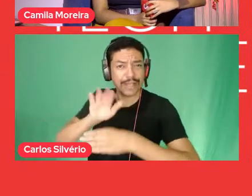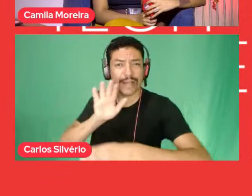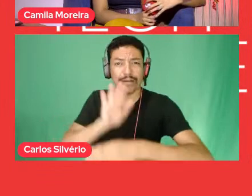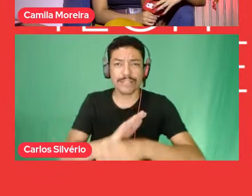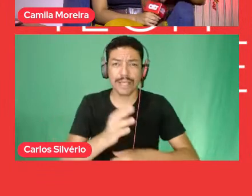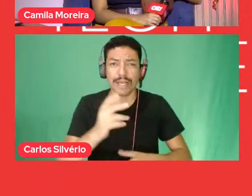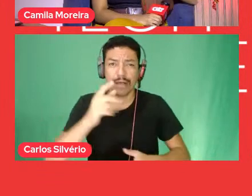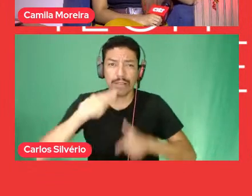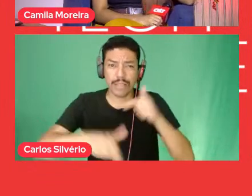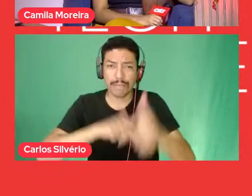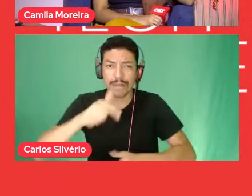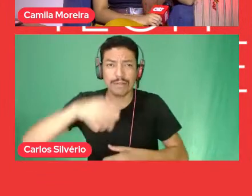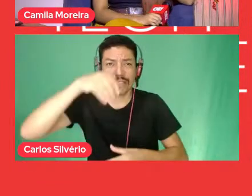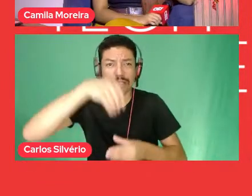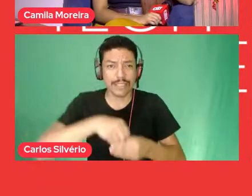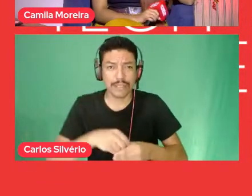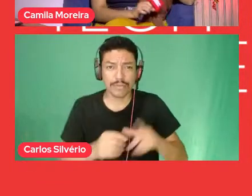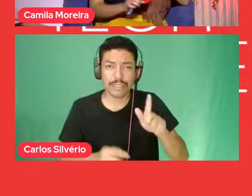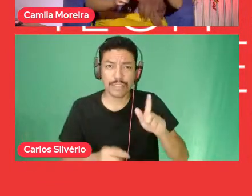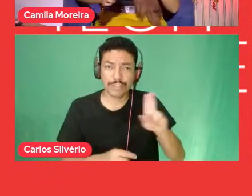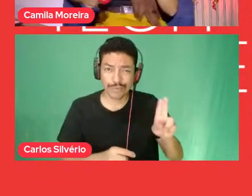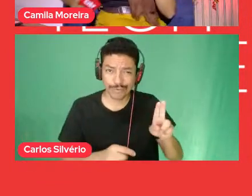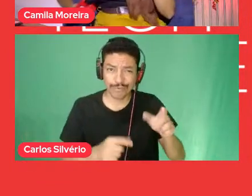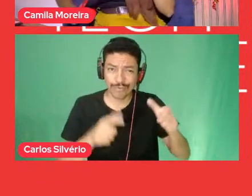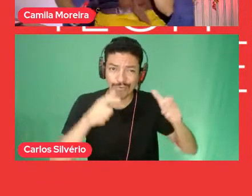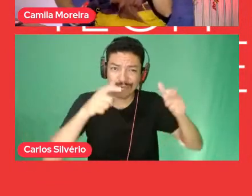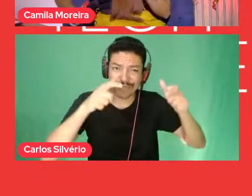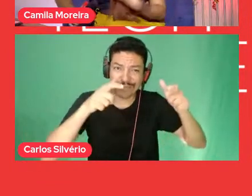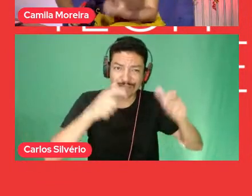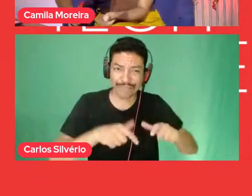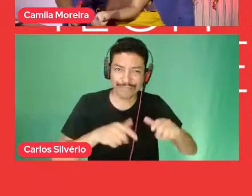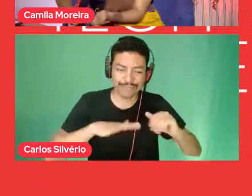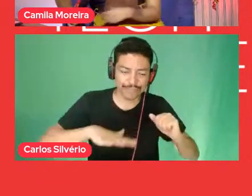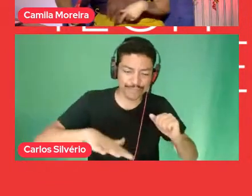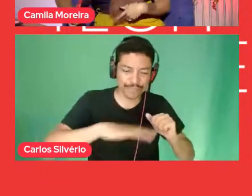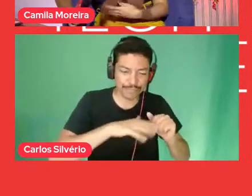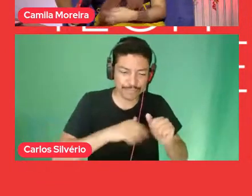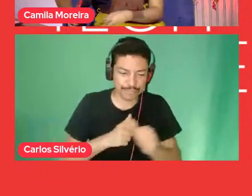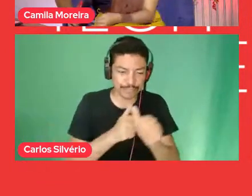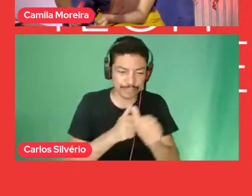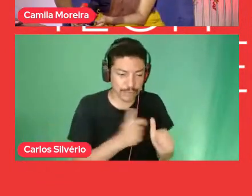fazendo, muitas vezes localmente, para que elas tenham, né, conhecimento